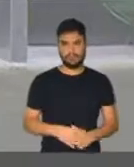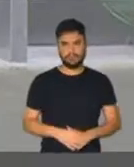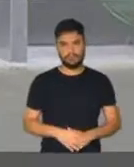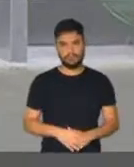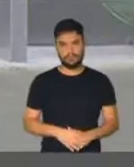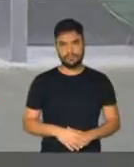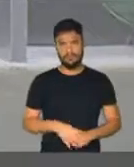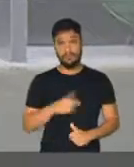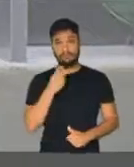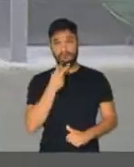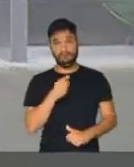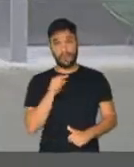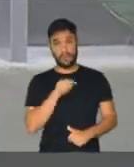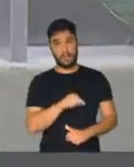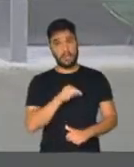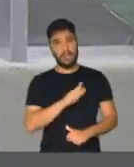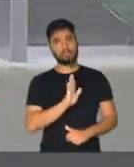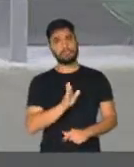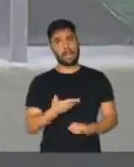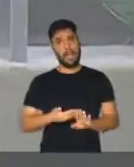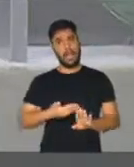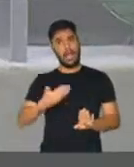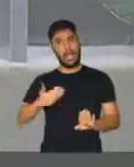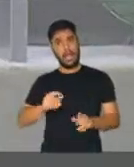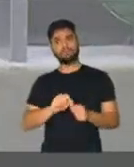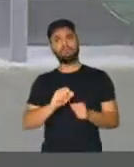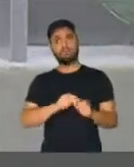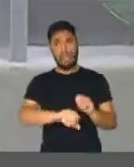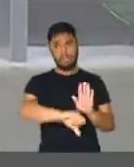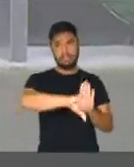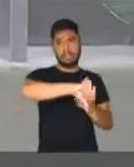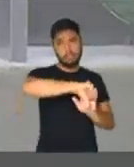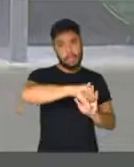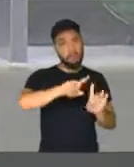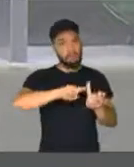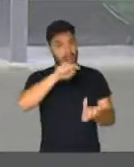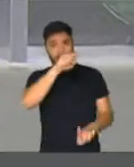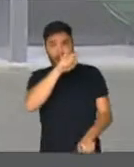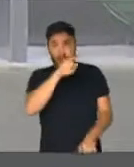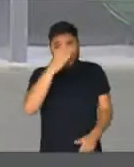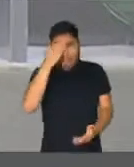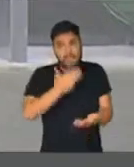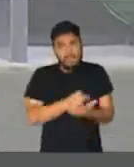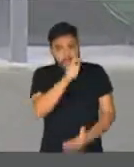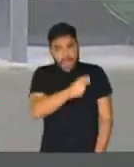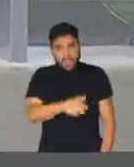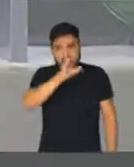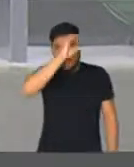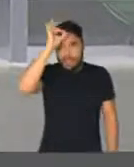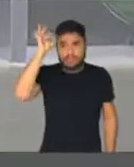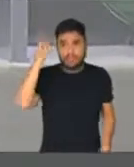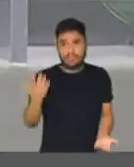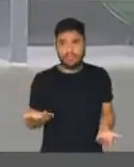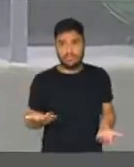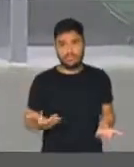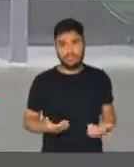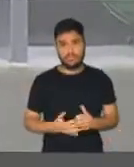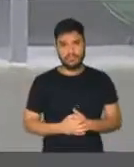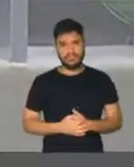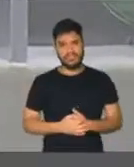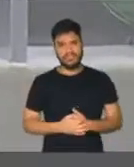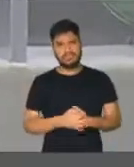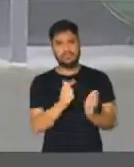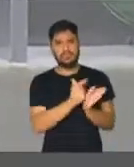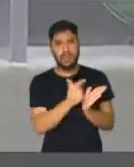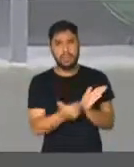por um crime que ele não praticou. Essa denúncia o